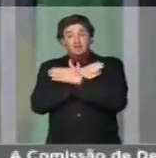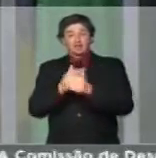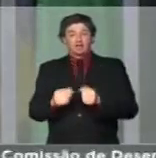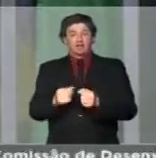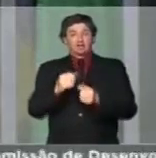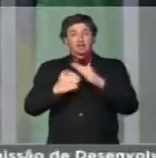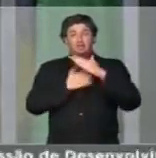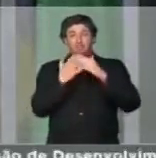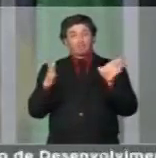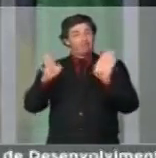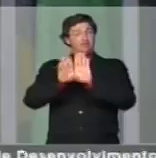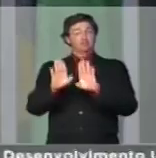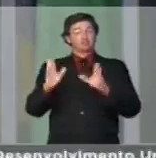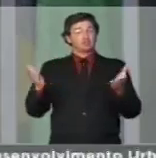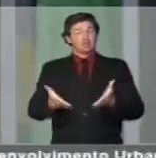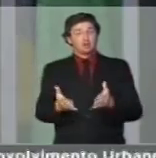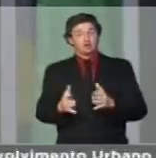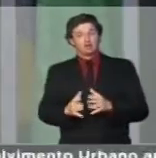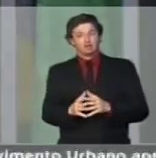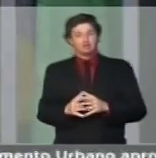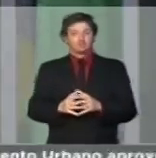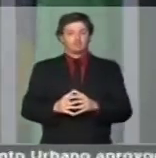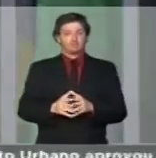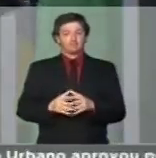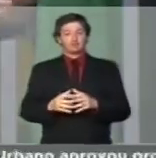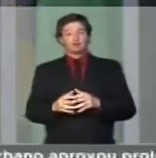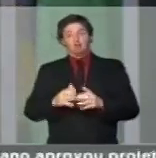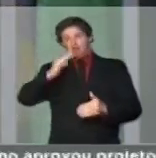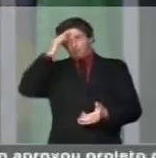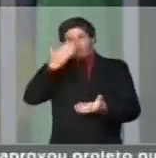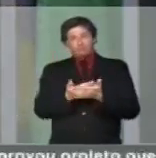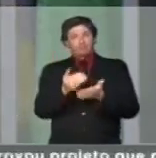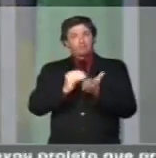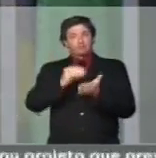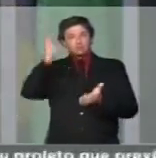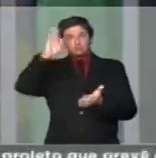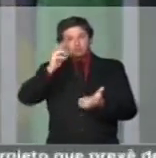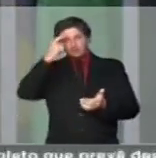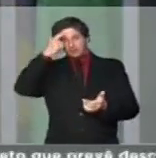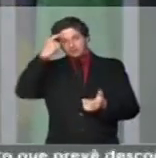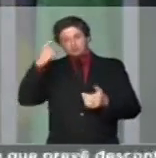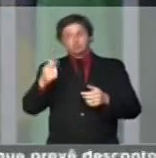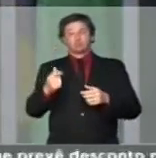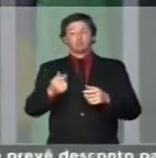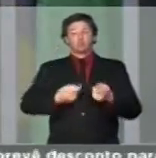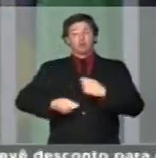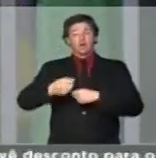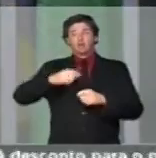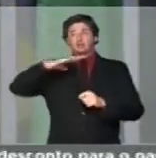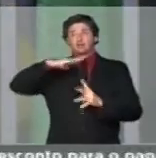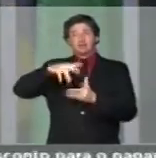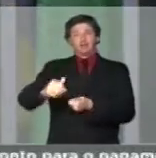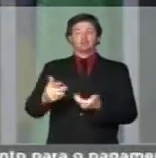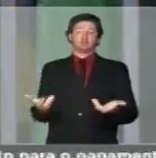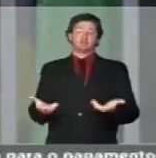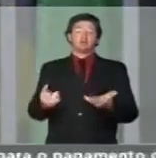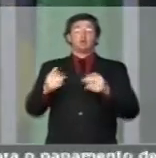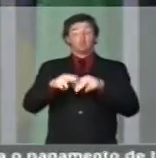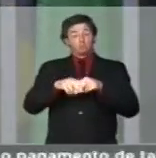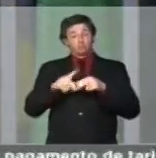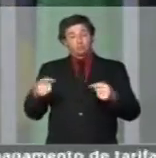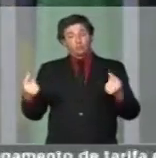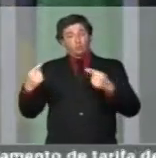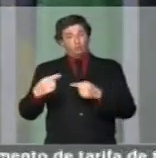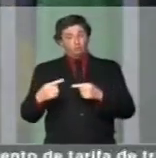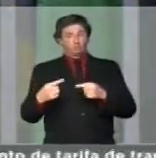cada empresa que está fechando as suas portas, a falta de credibilidade do país nos mercados internacionais. Por isso, a